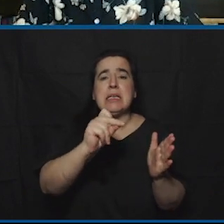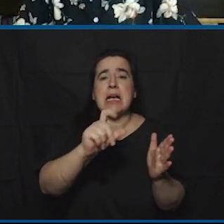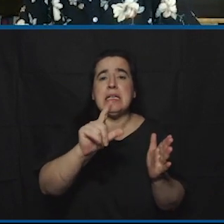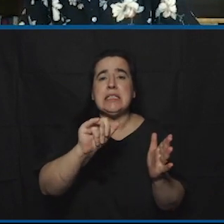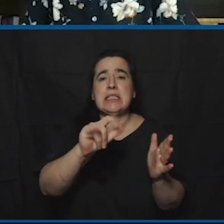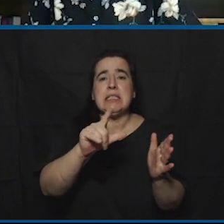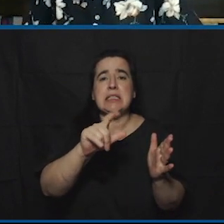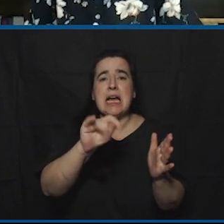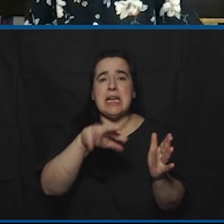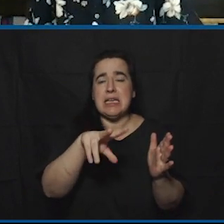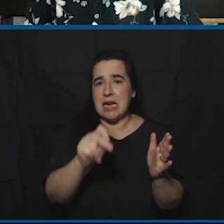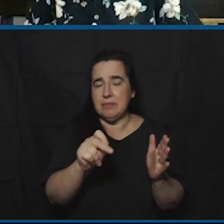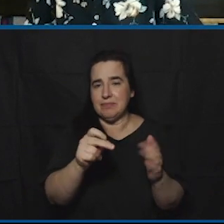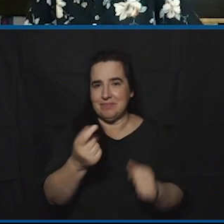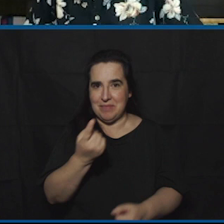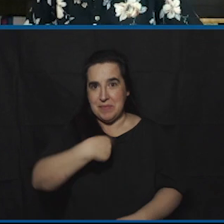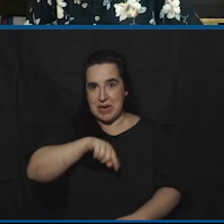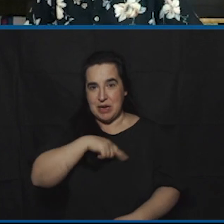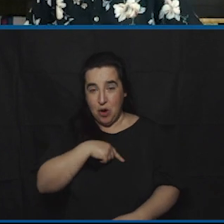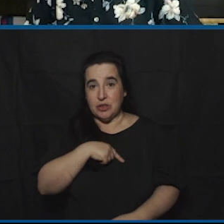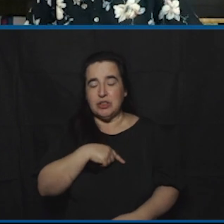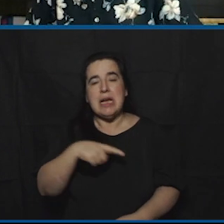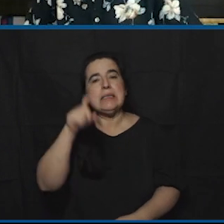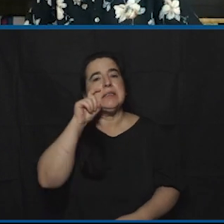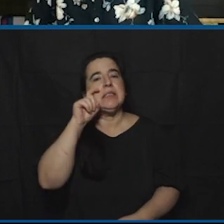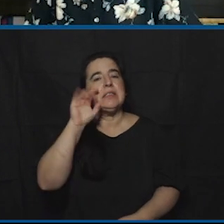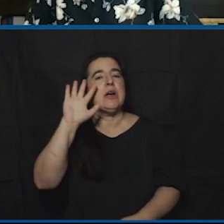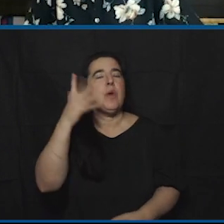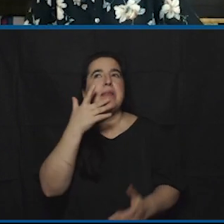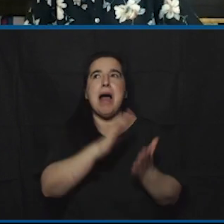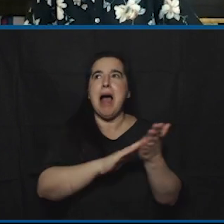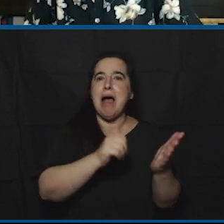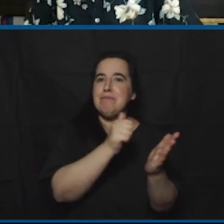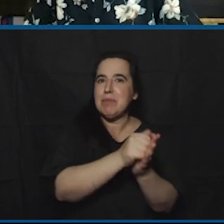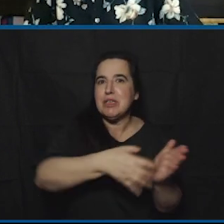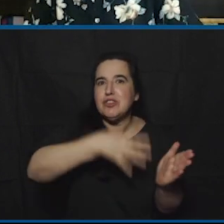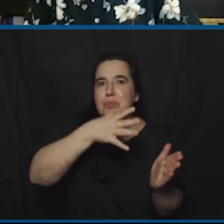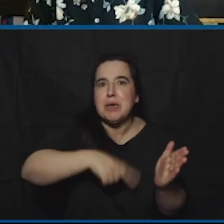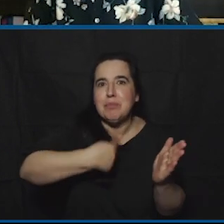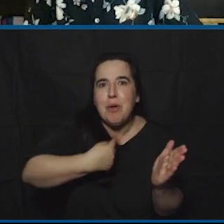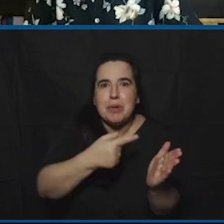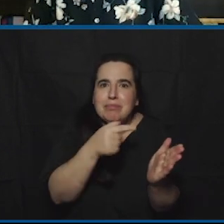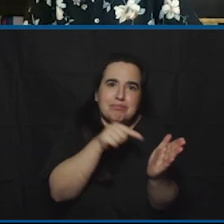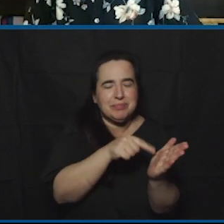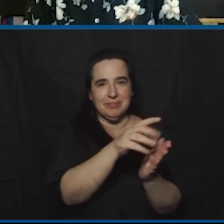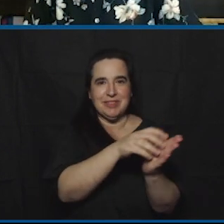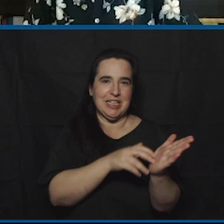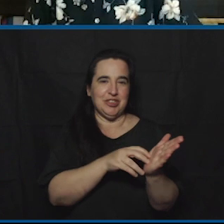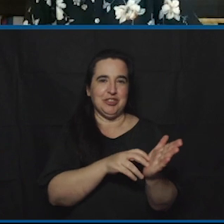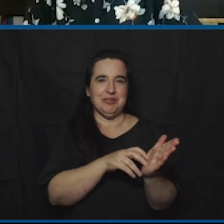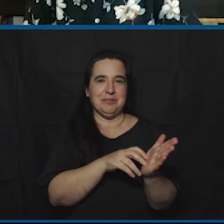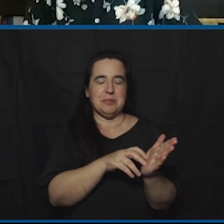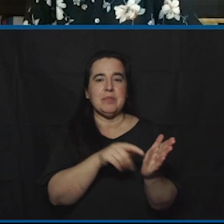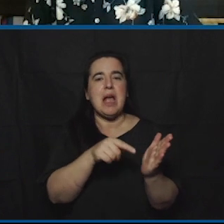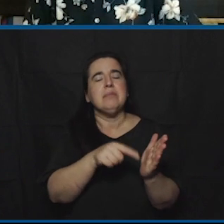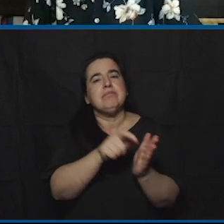para nós é uma segurança quando a Bíblia se interpreta a si mesma, não é? Como é que